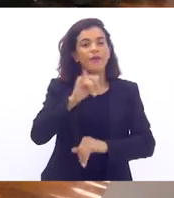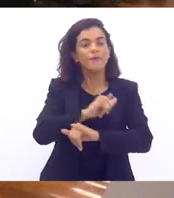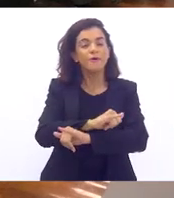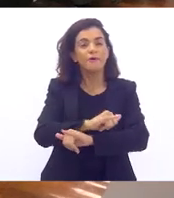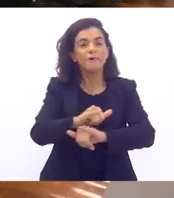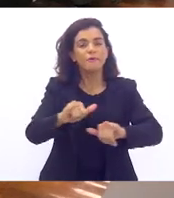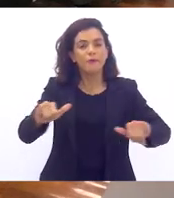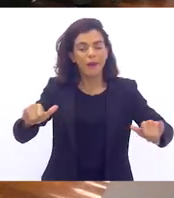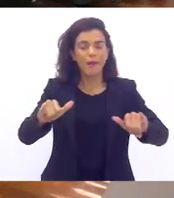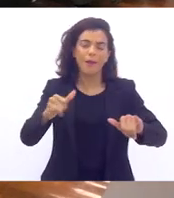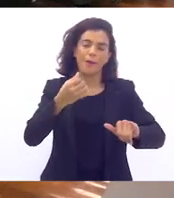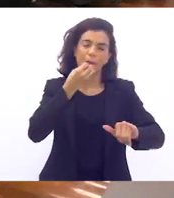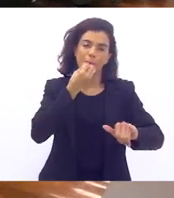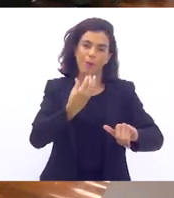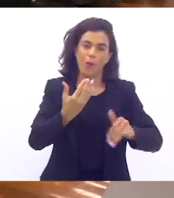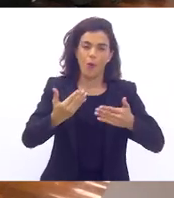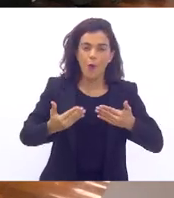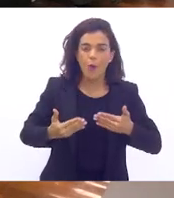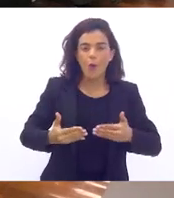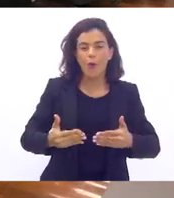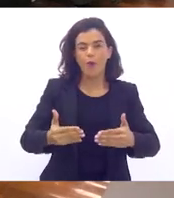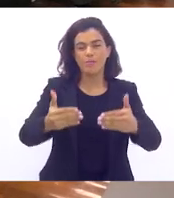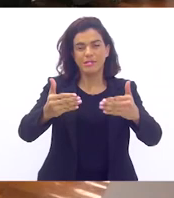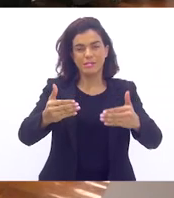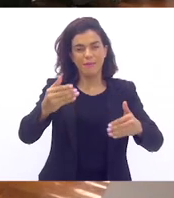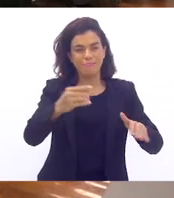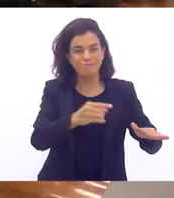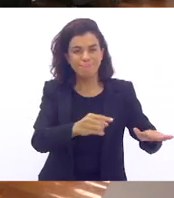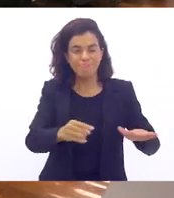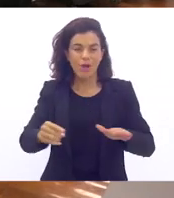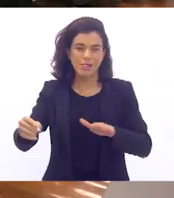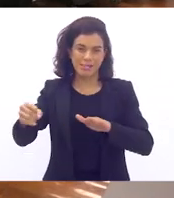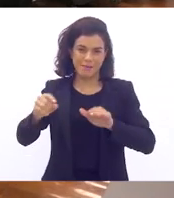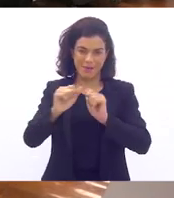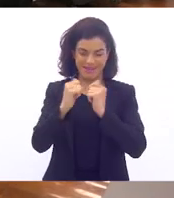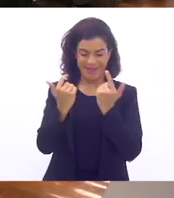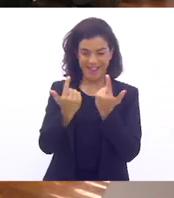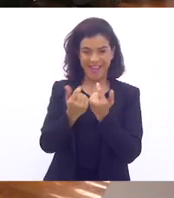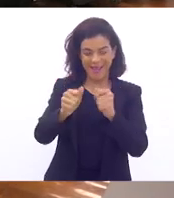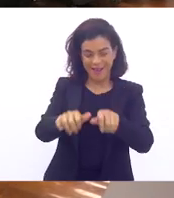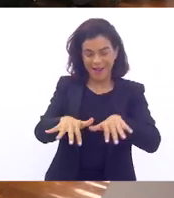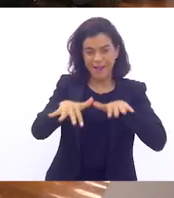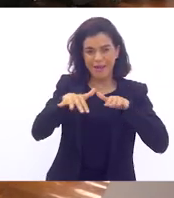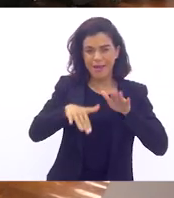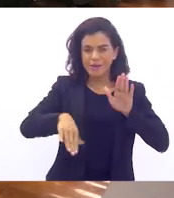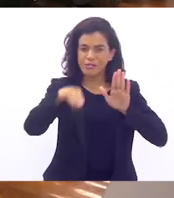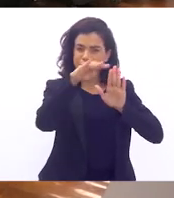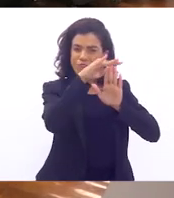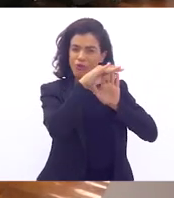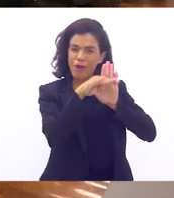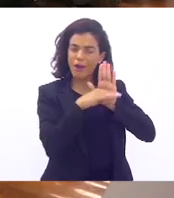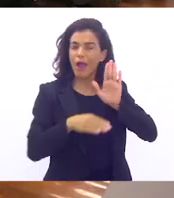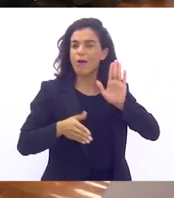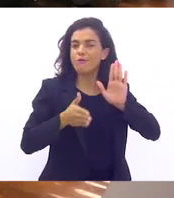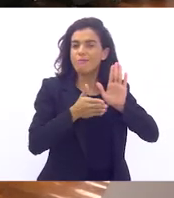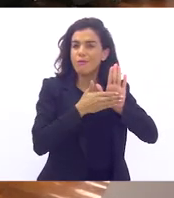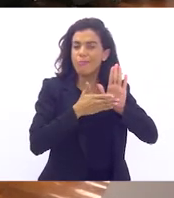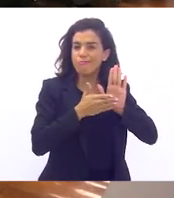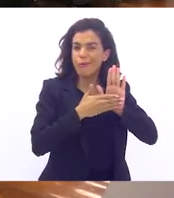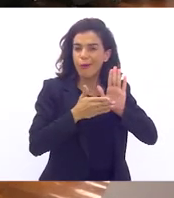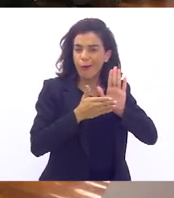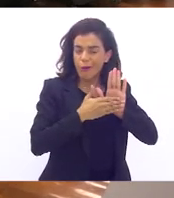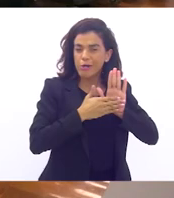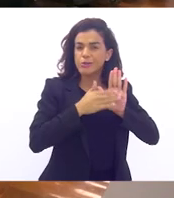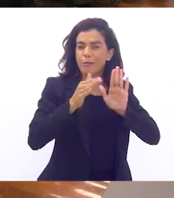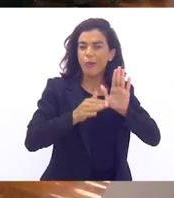é sempre bom começar uma semana de trabalho na Assembleia Legislativa com uma pauta propositiva com algo que certamente